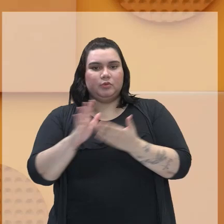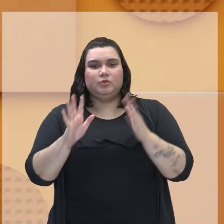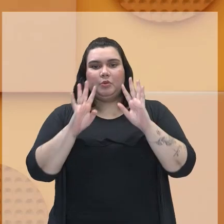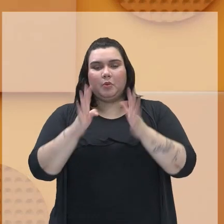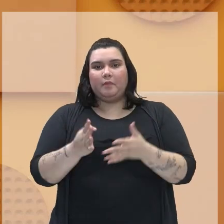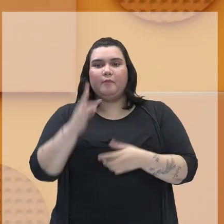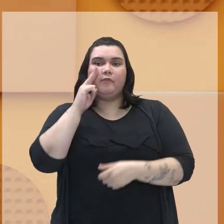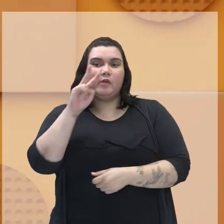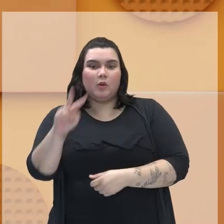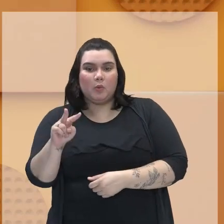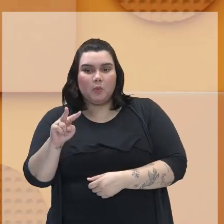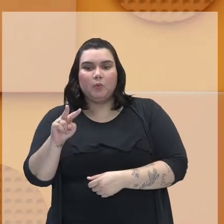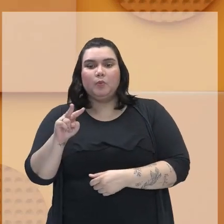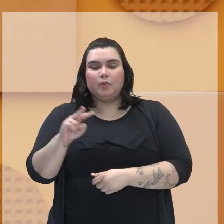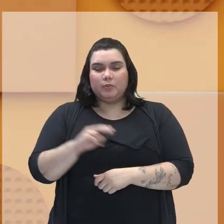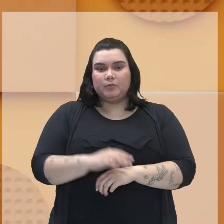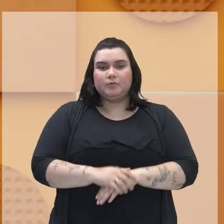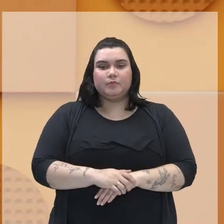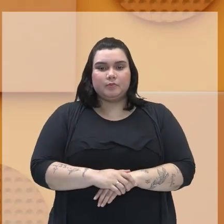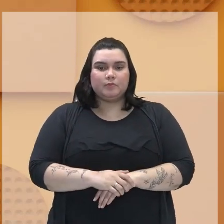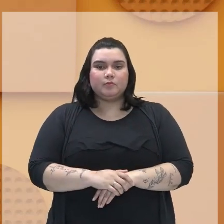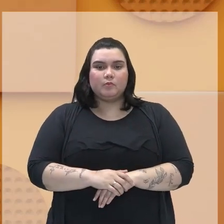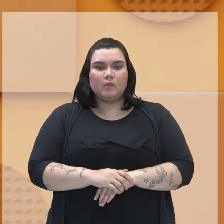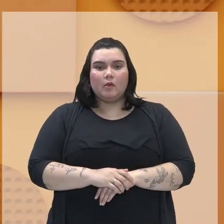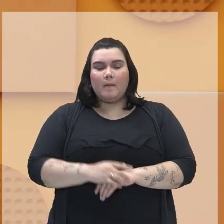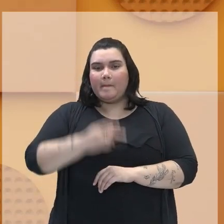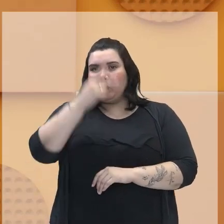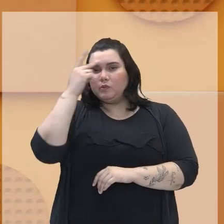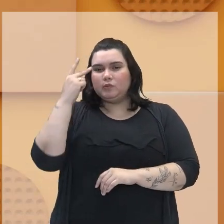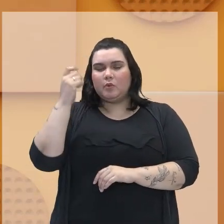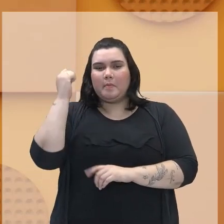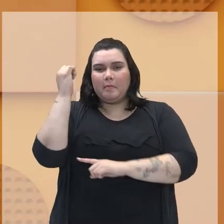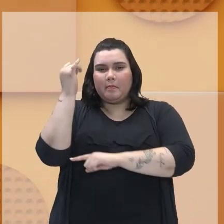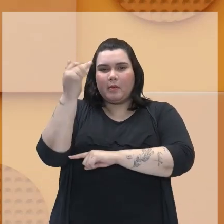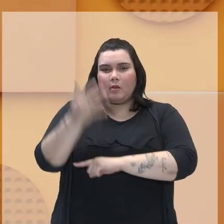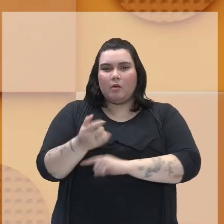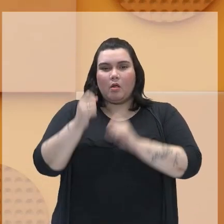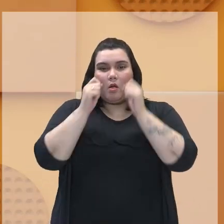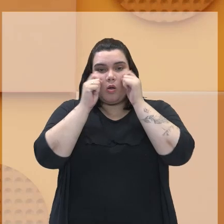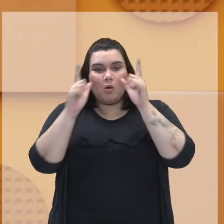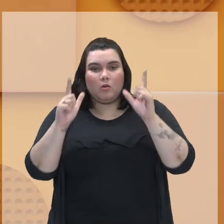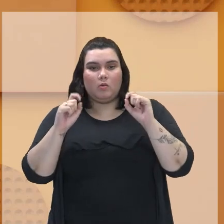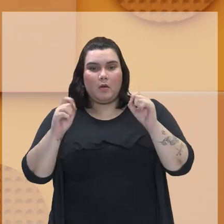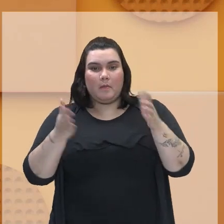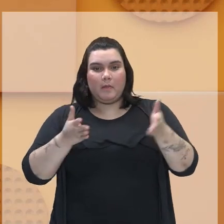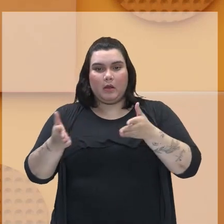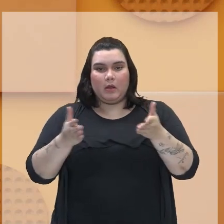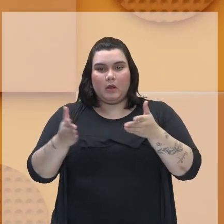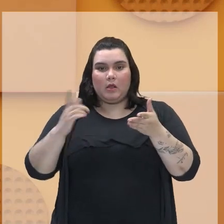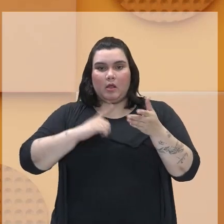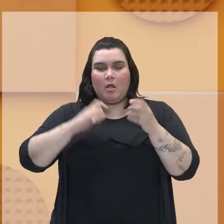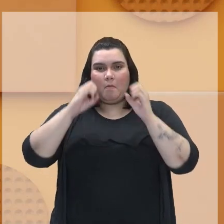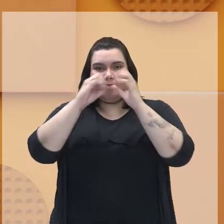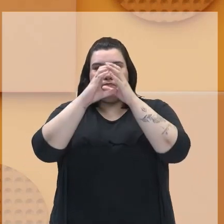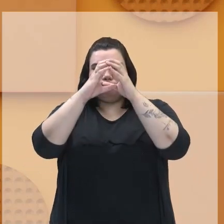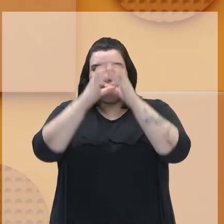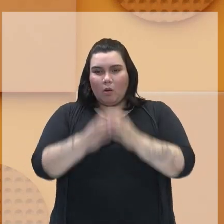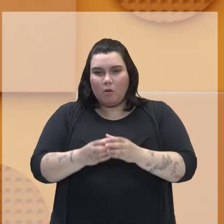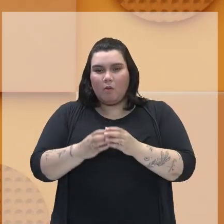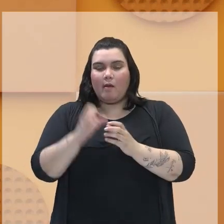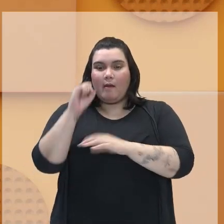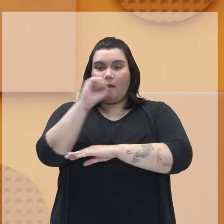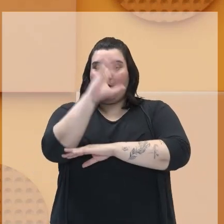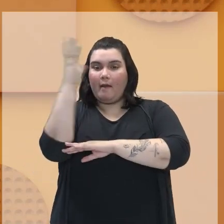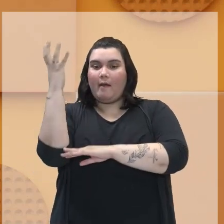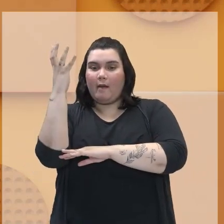ter visto, né? Alguém que levanta de madrugada no período em que as castanheiras estão soltando seus ouriços ali, que estão maduros